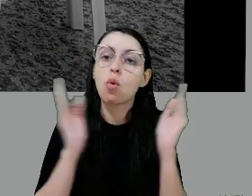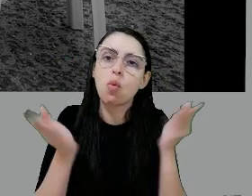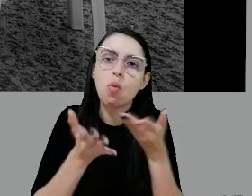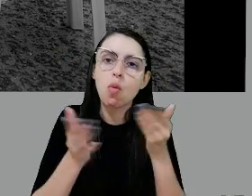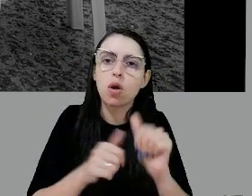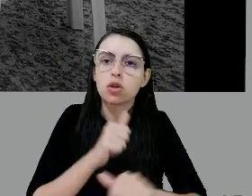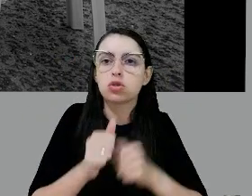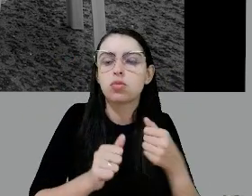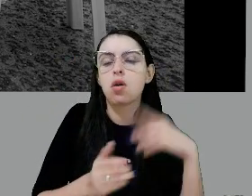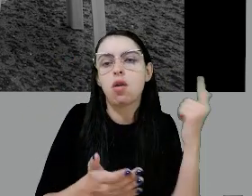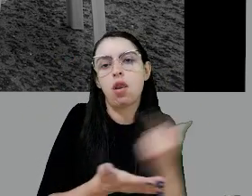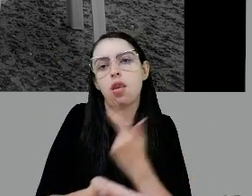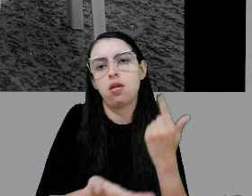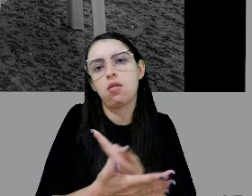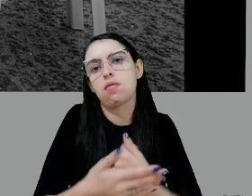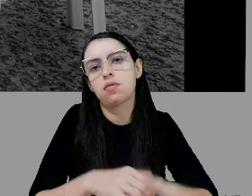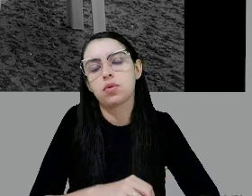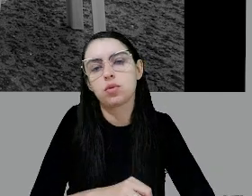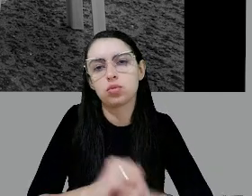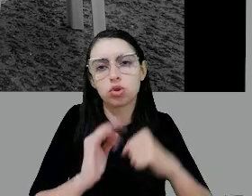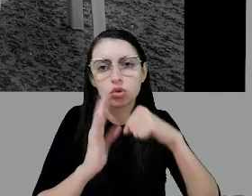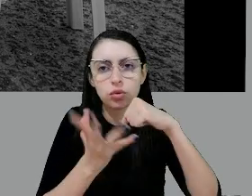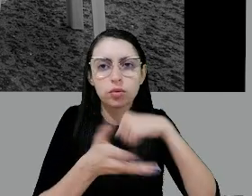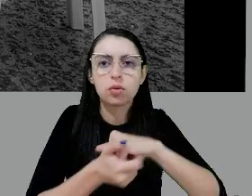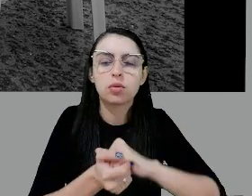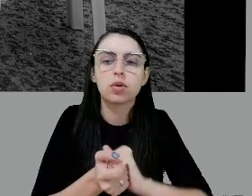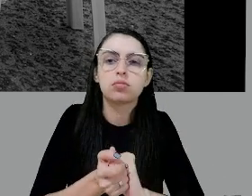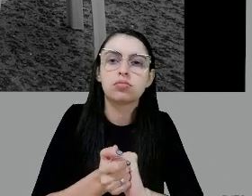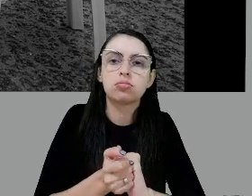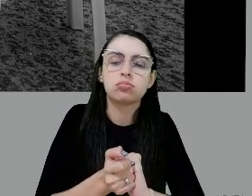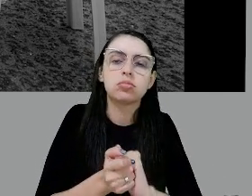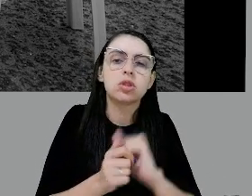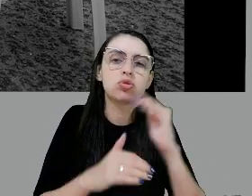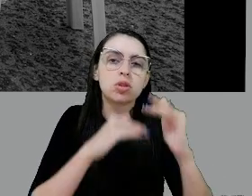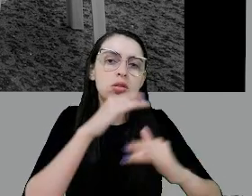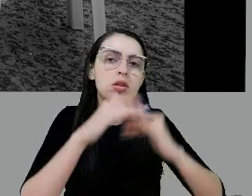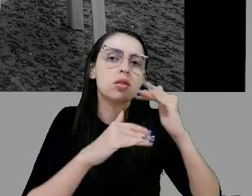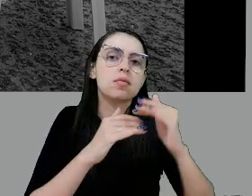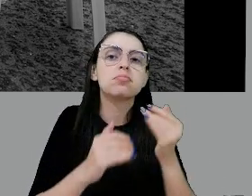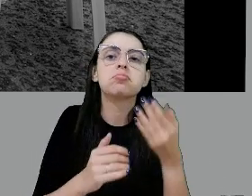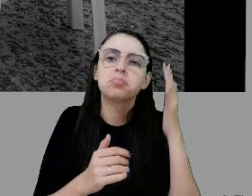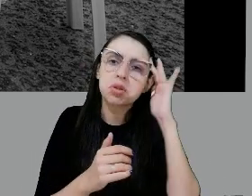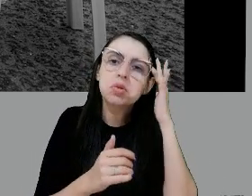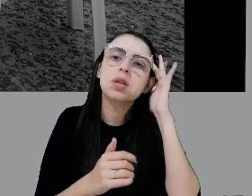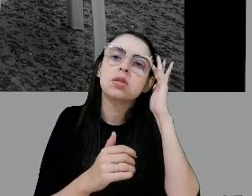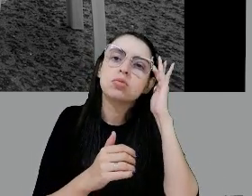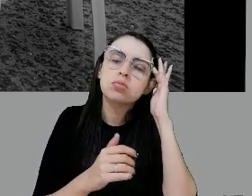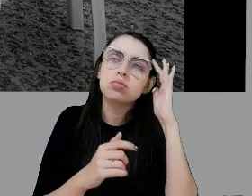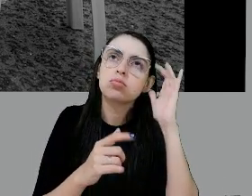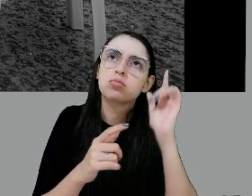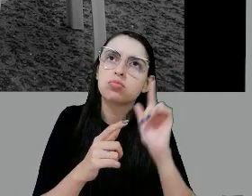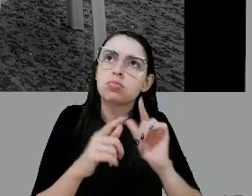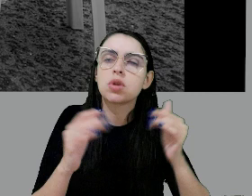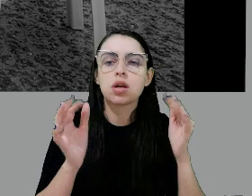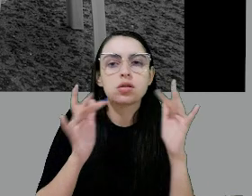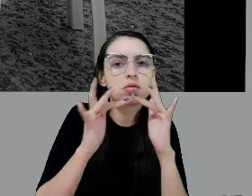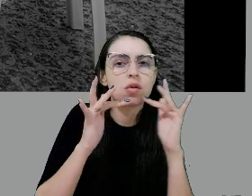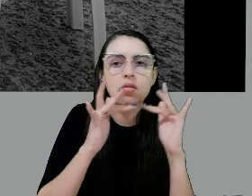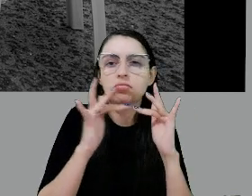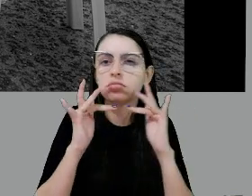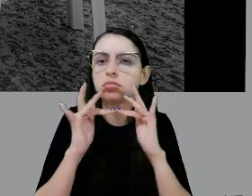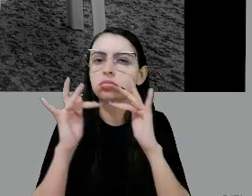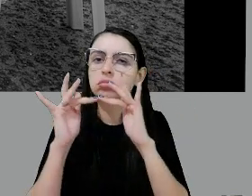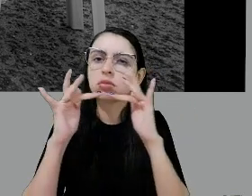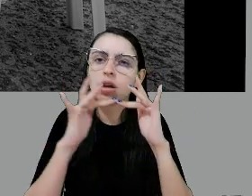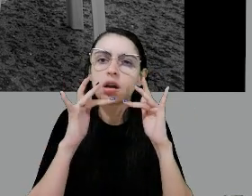proposição do que é hoje um livro sobre a pandemia nesse microcosmo que é Sergipe. E eu acredito que quando mais